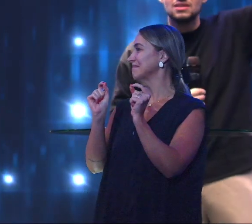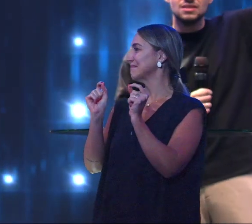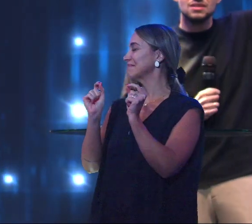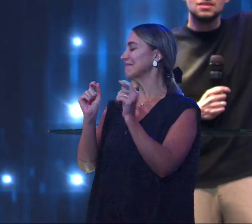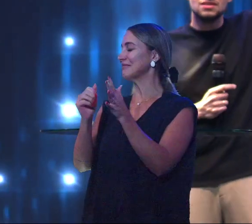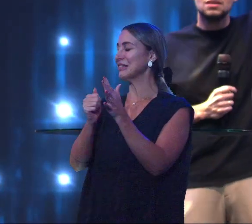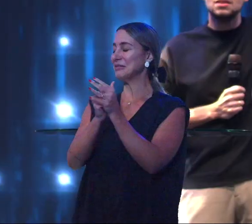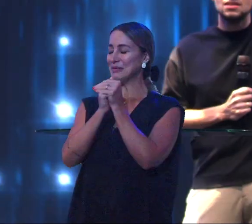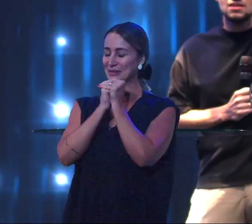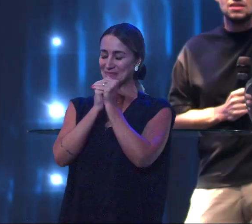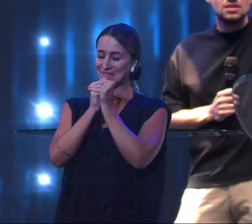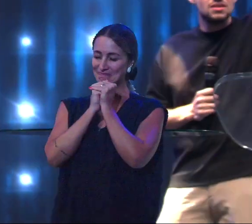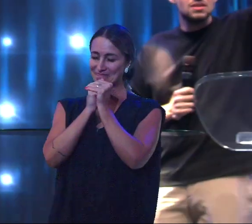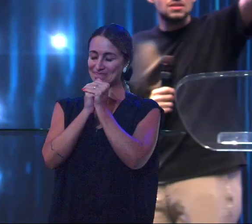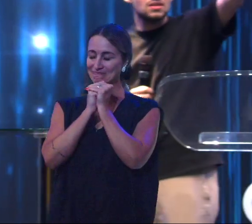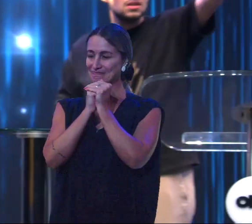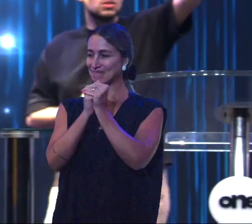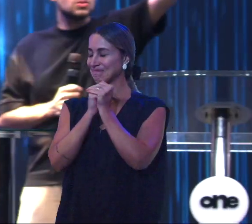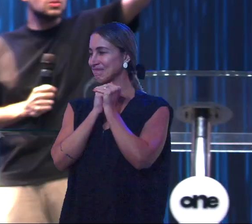Amém.